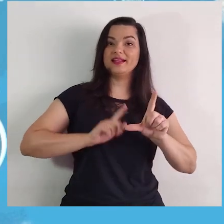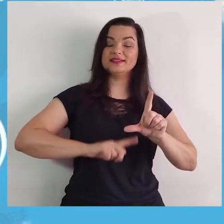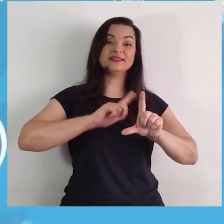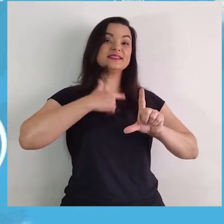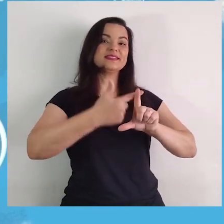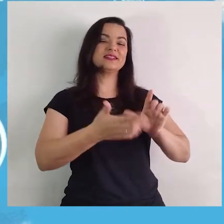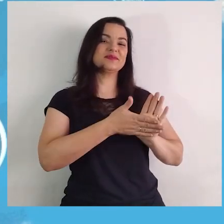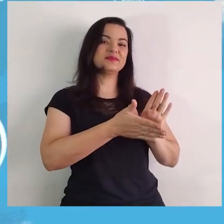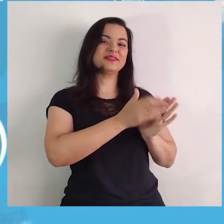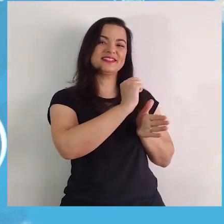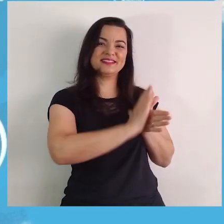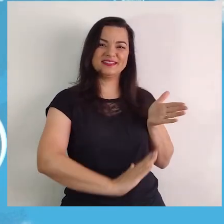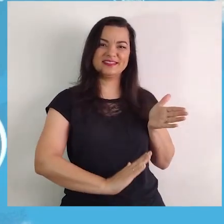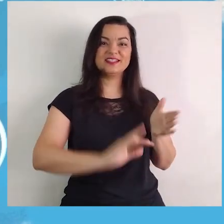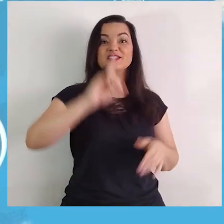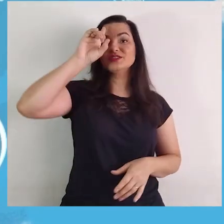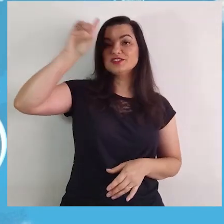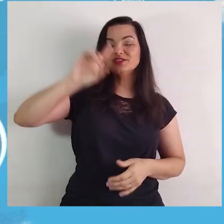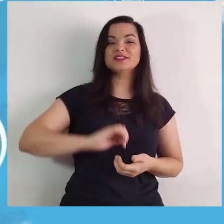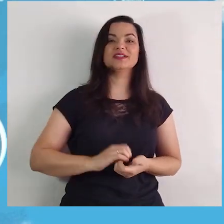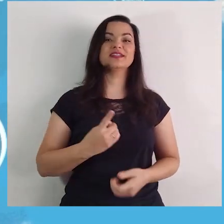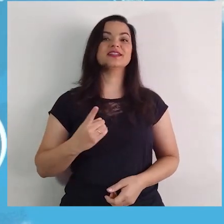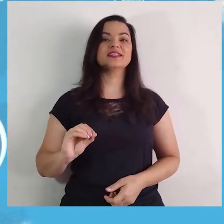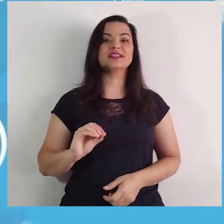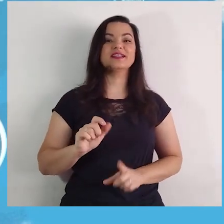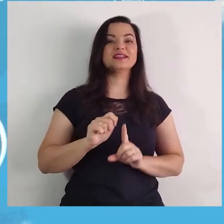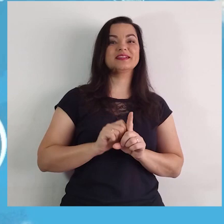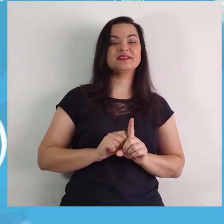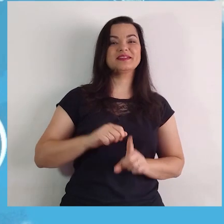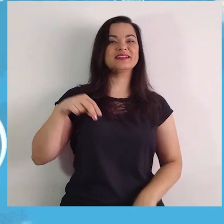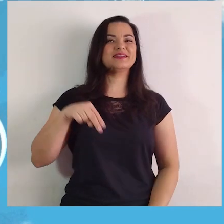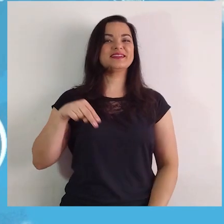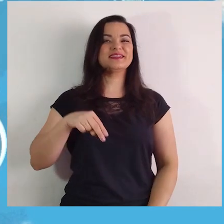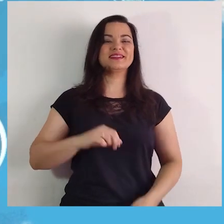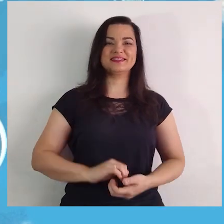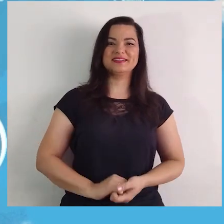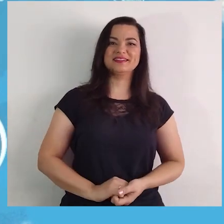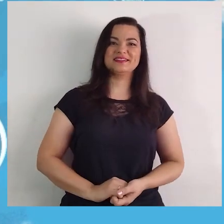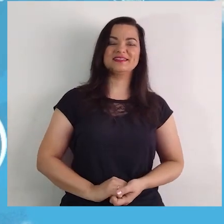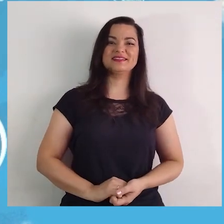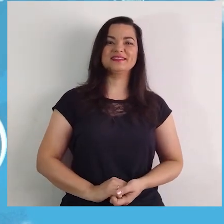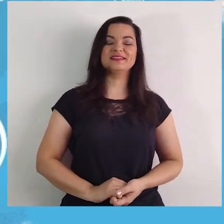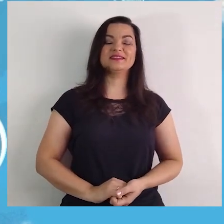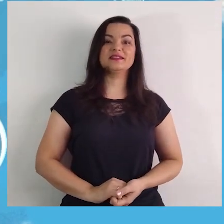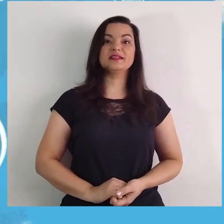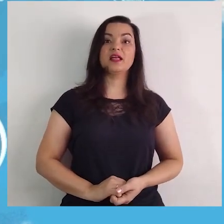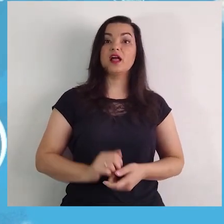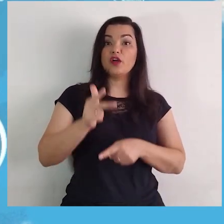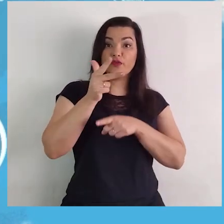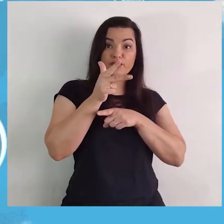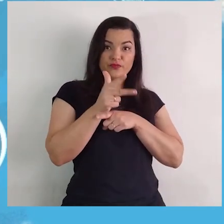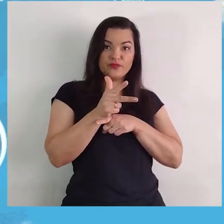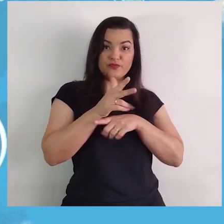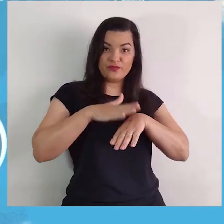Além das letras, proposta do dia. Data: 10/11, 10 de novembro. Grave